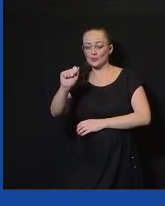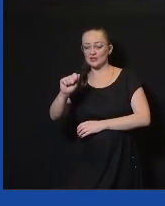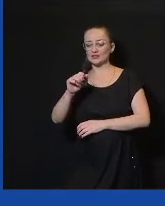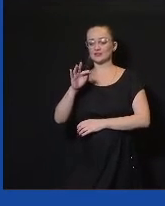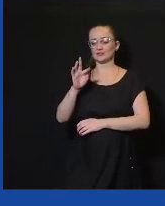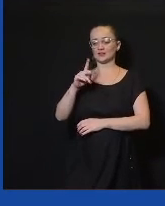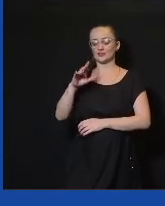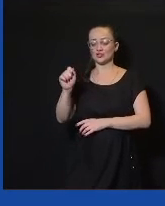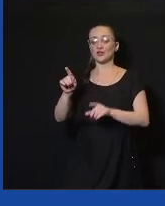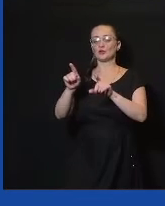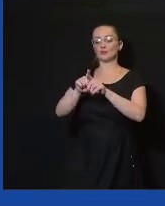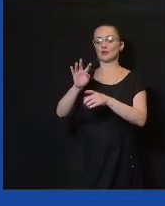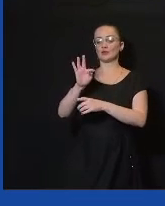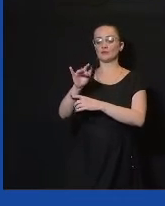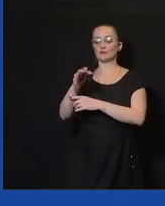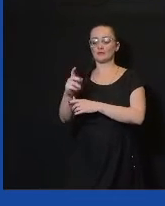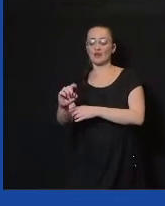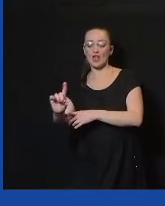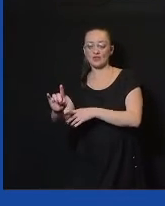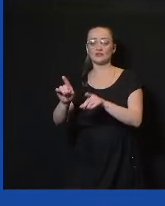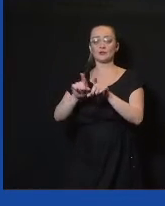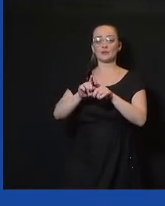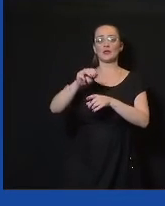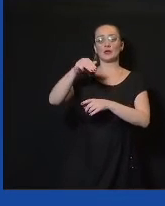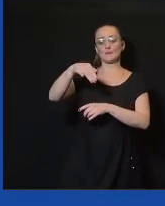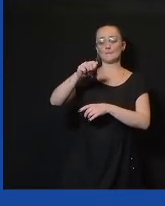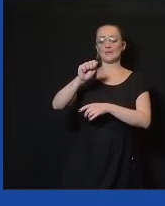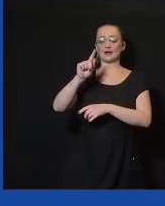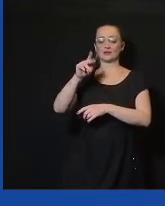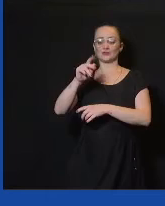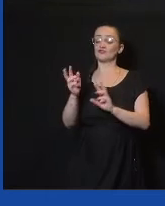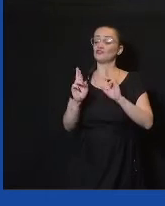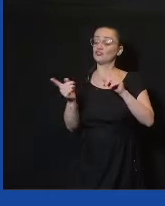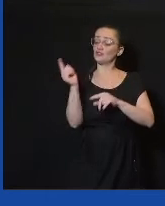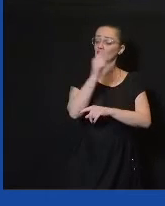nisso, diferente de outras ações como da Avan.